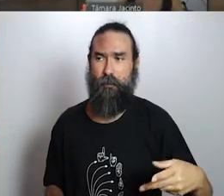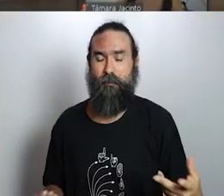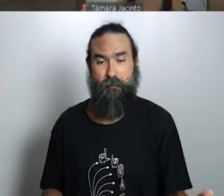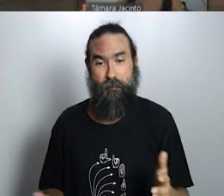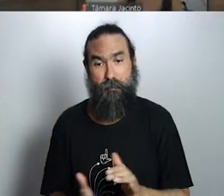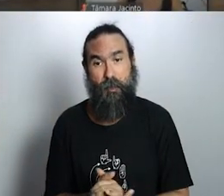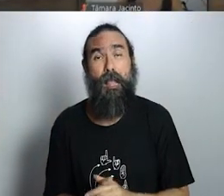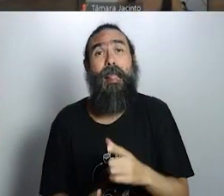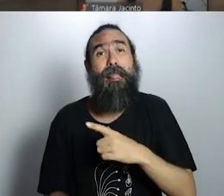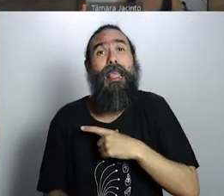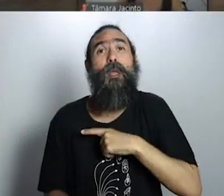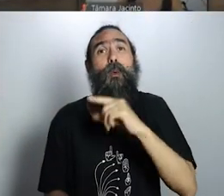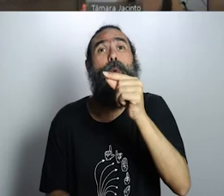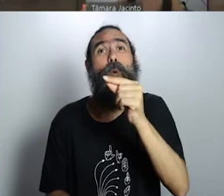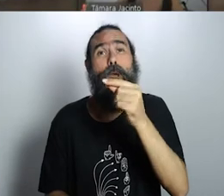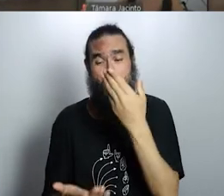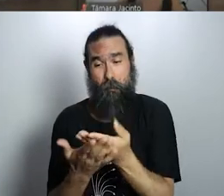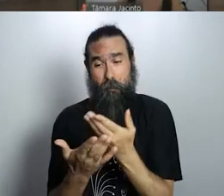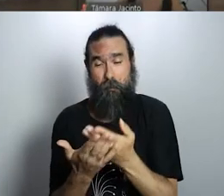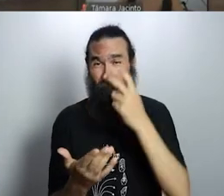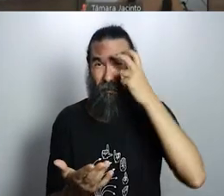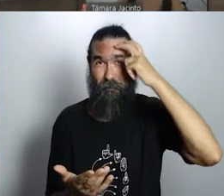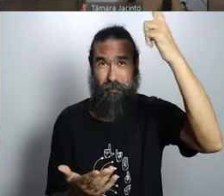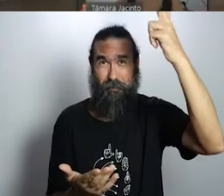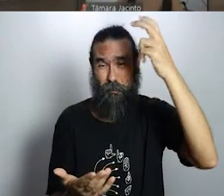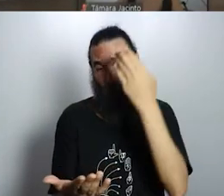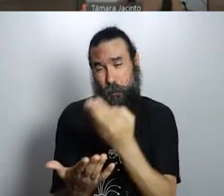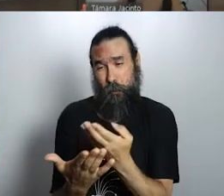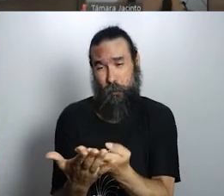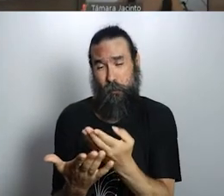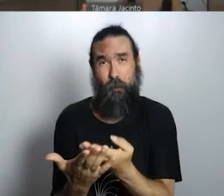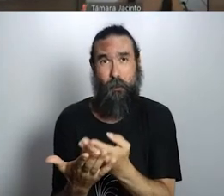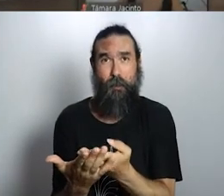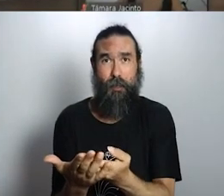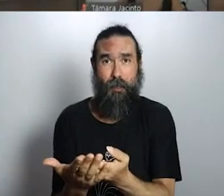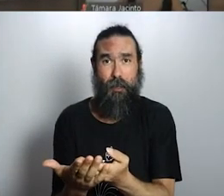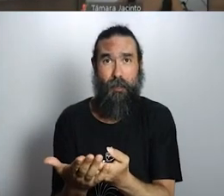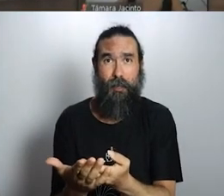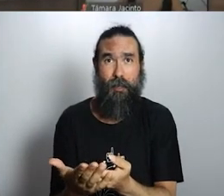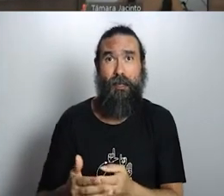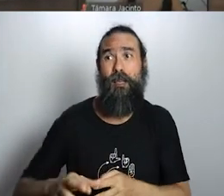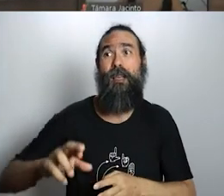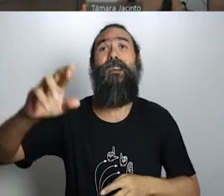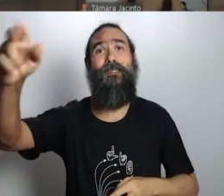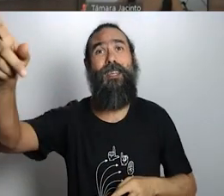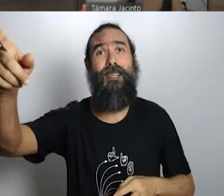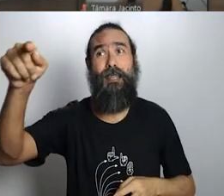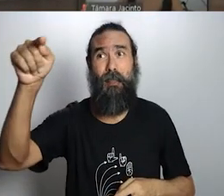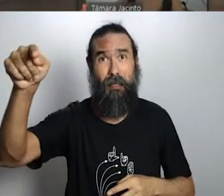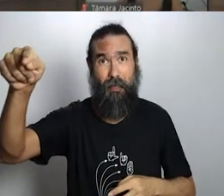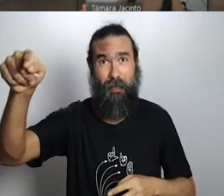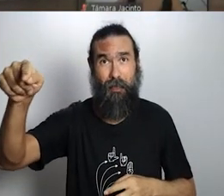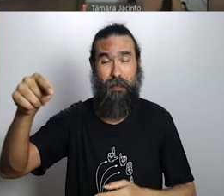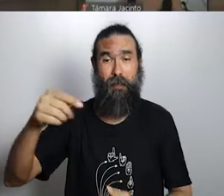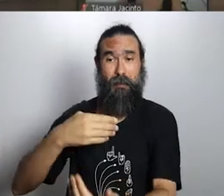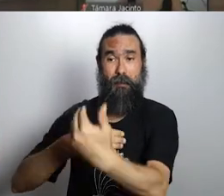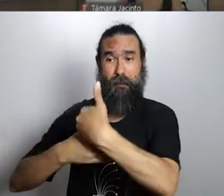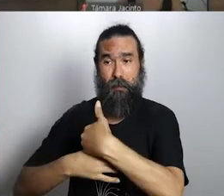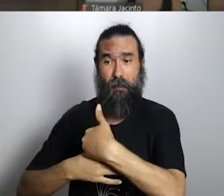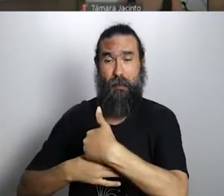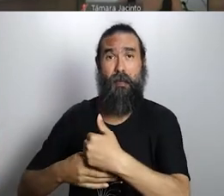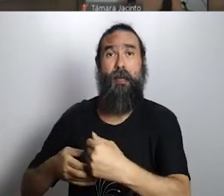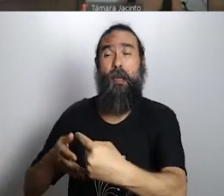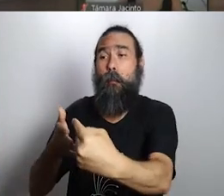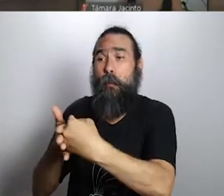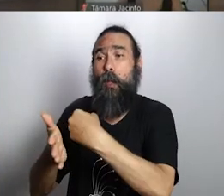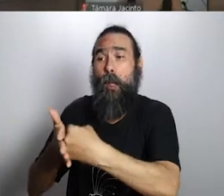de mestrado e coisa e tal, e tal, e tal. Sim, já estou até com o meu livro pronto, mas eu quero saber se esse ponto de vista